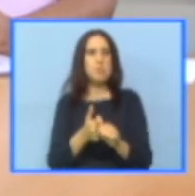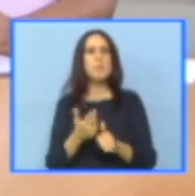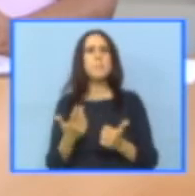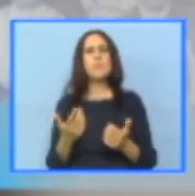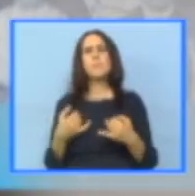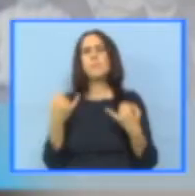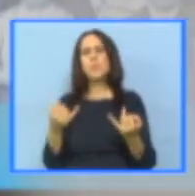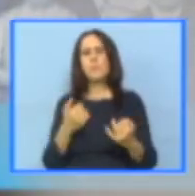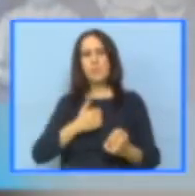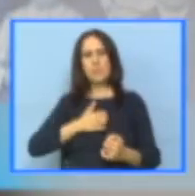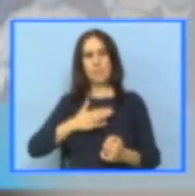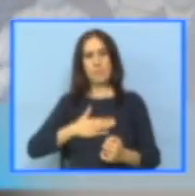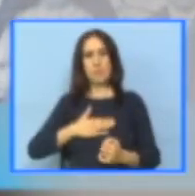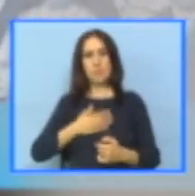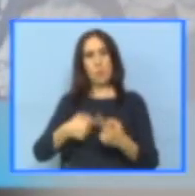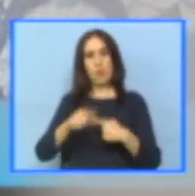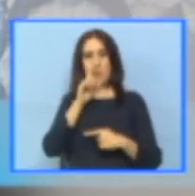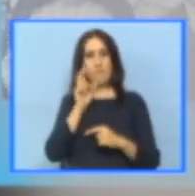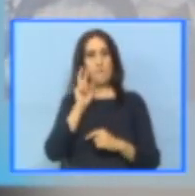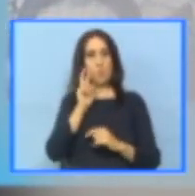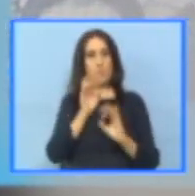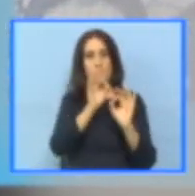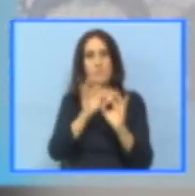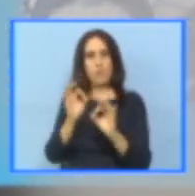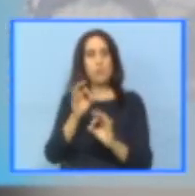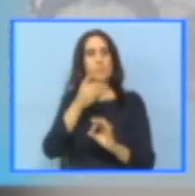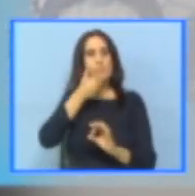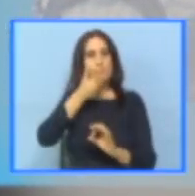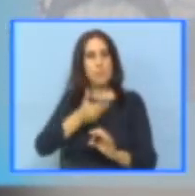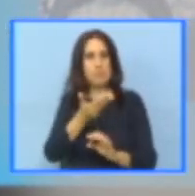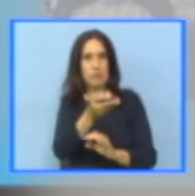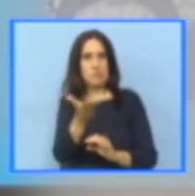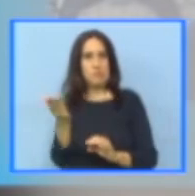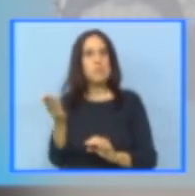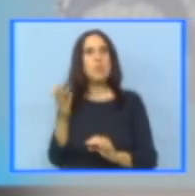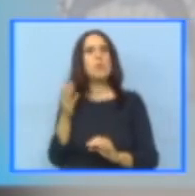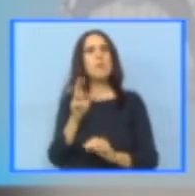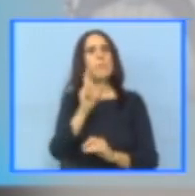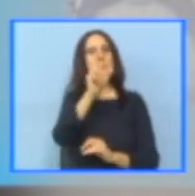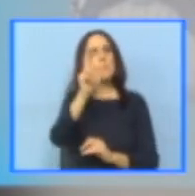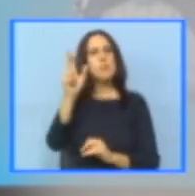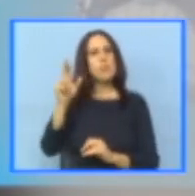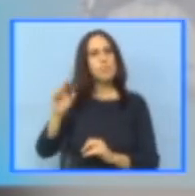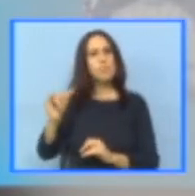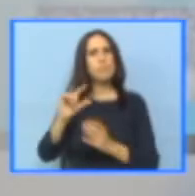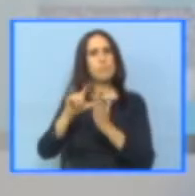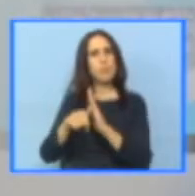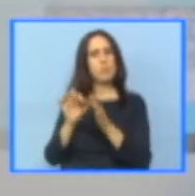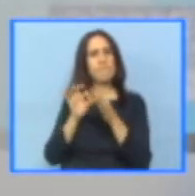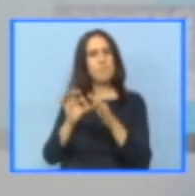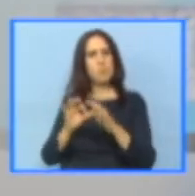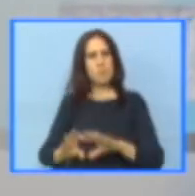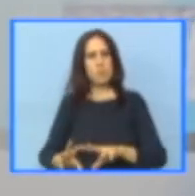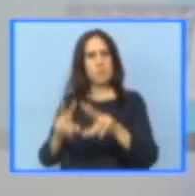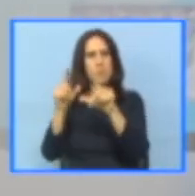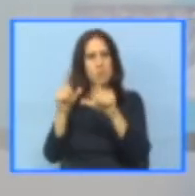Mas depois as empresas que valorizam estas experiências em territórios de missão, em projetos de cooperação e